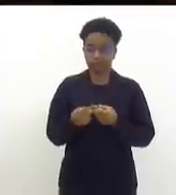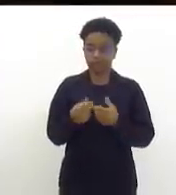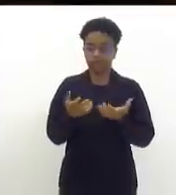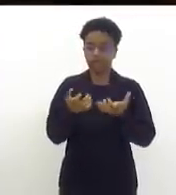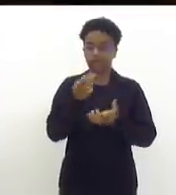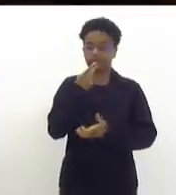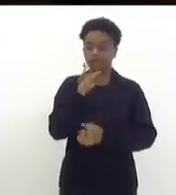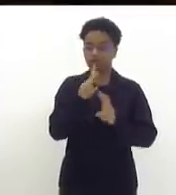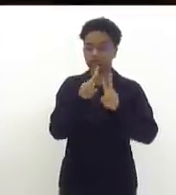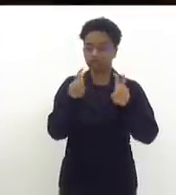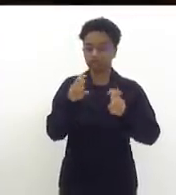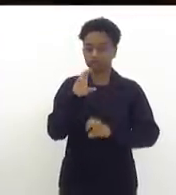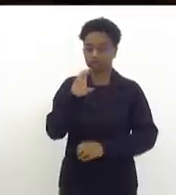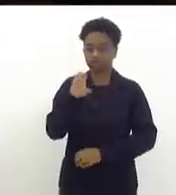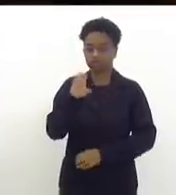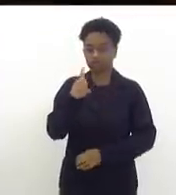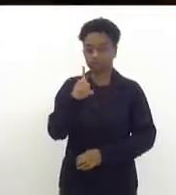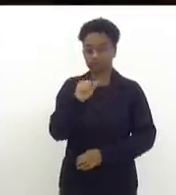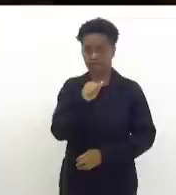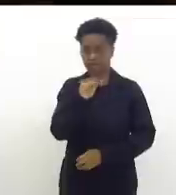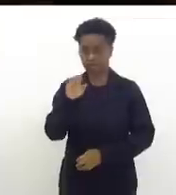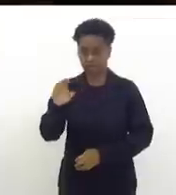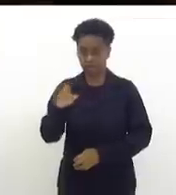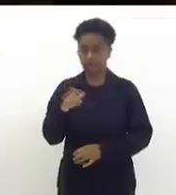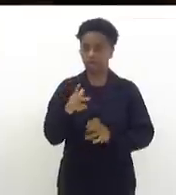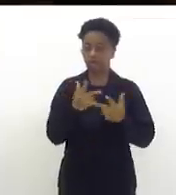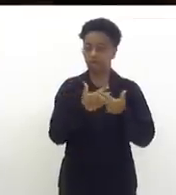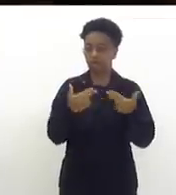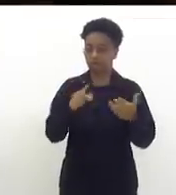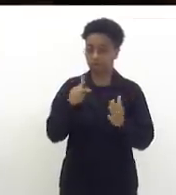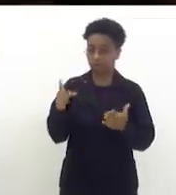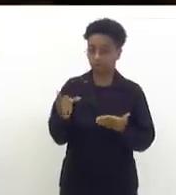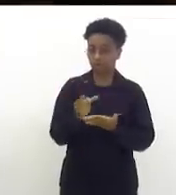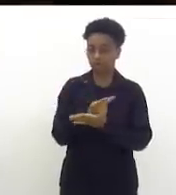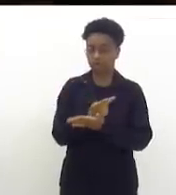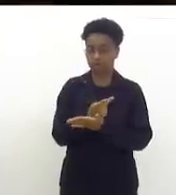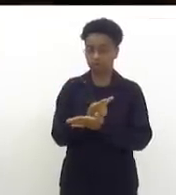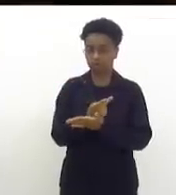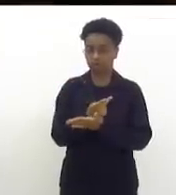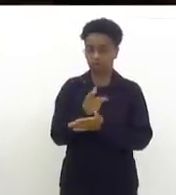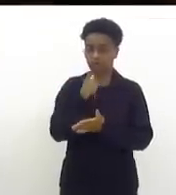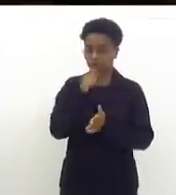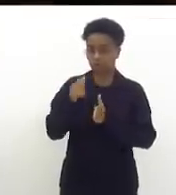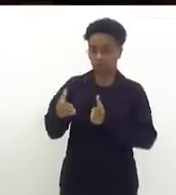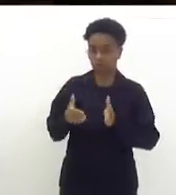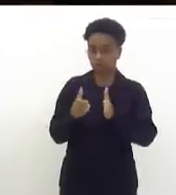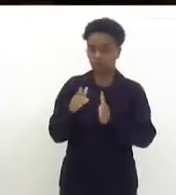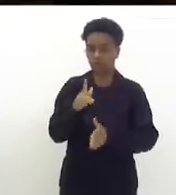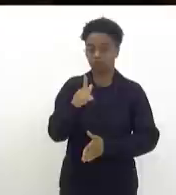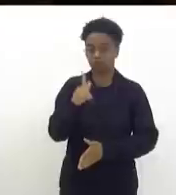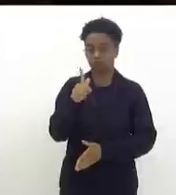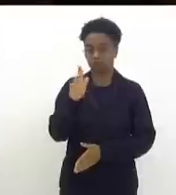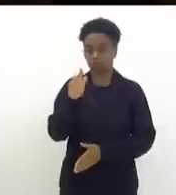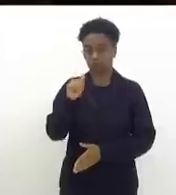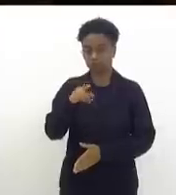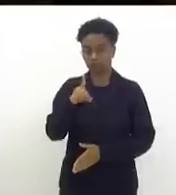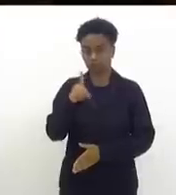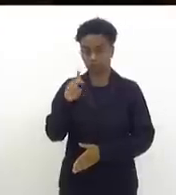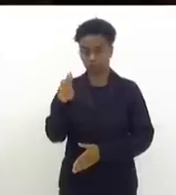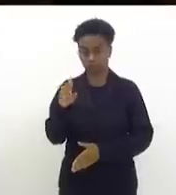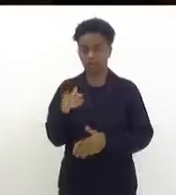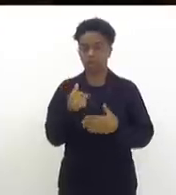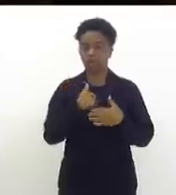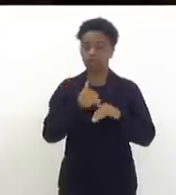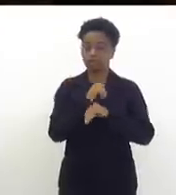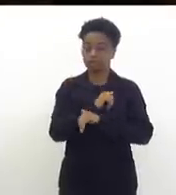Cedae já acontecimentos que houve no Rio Grande devo dizer que